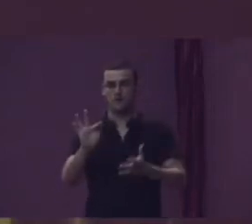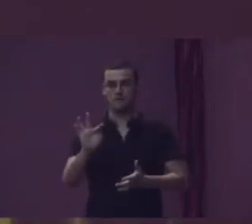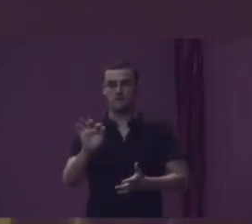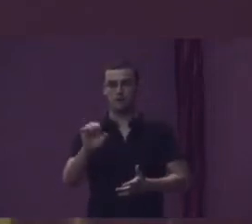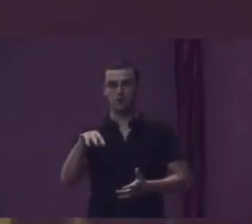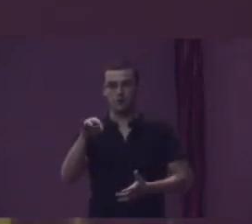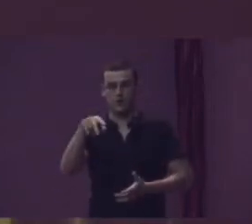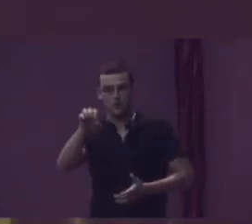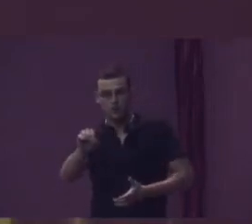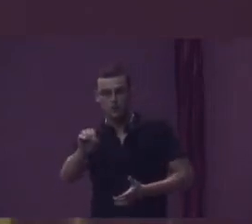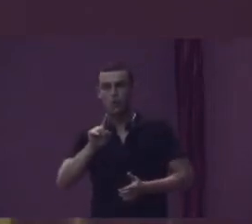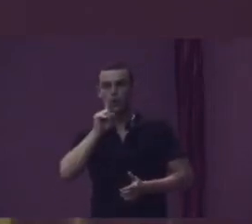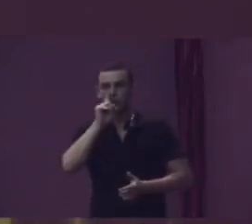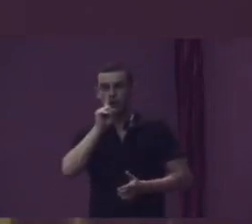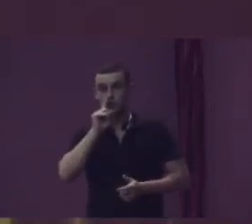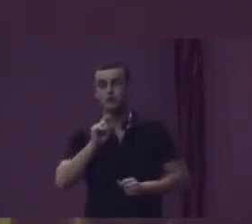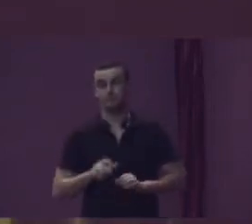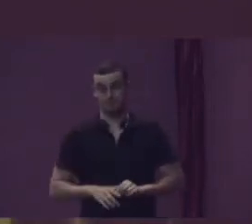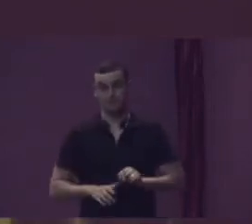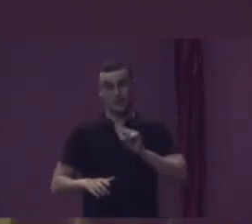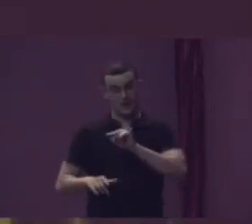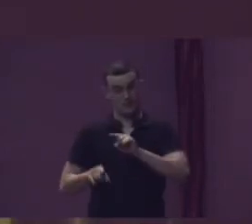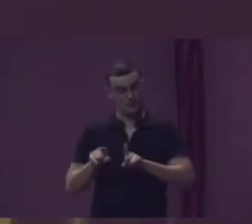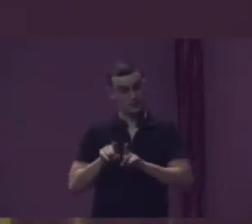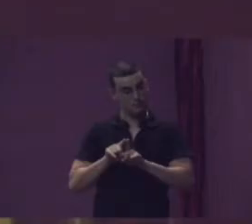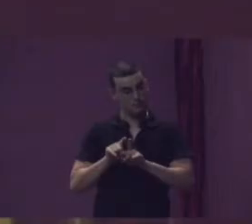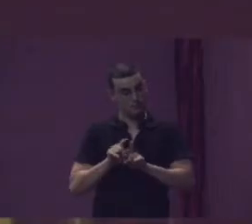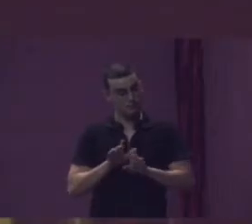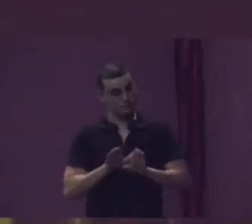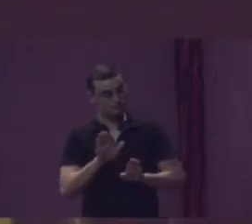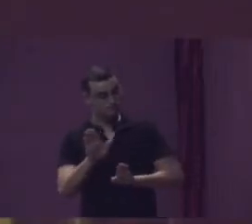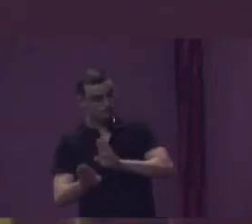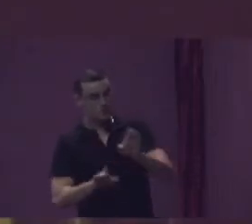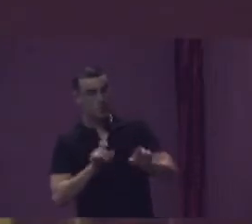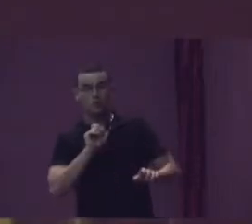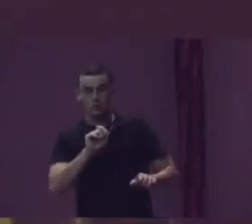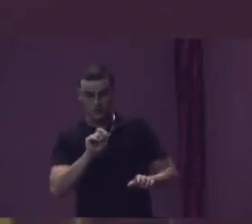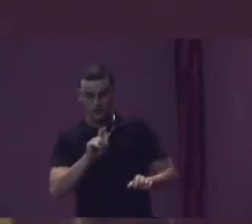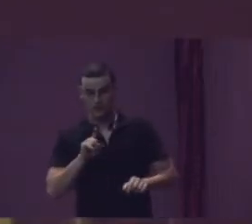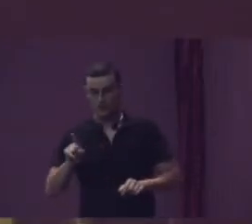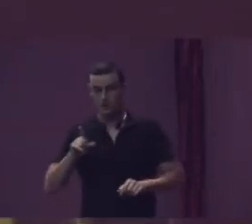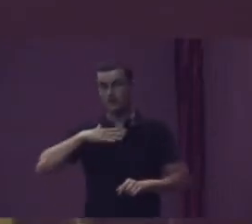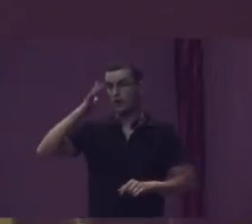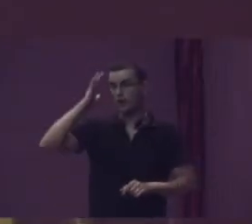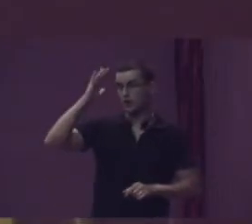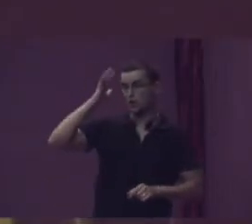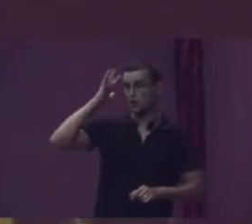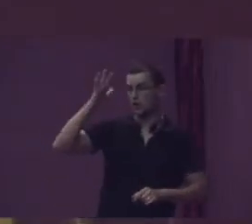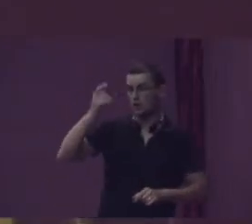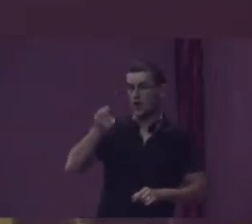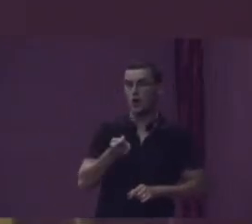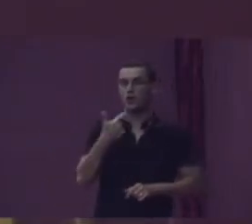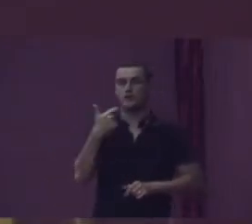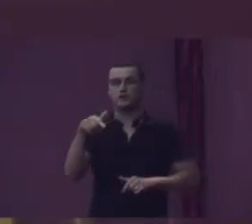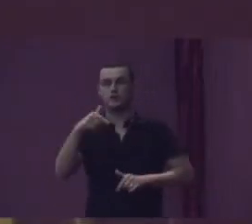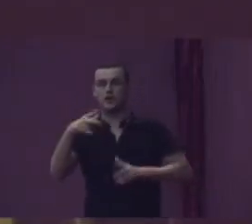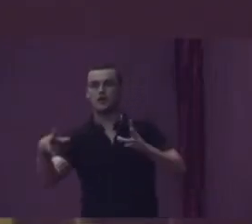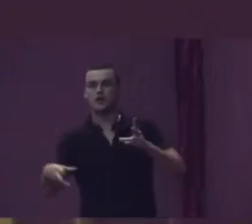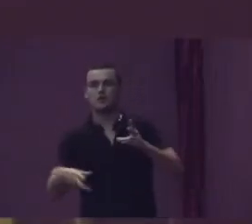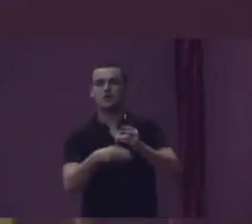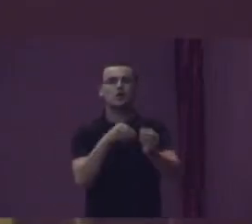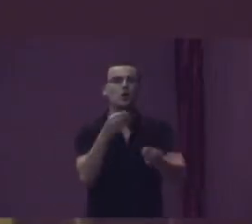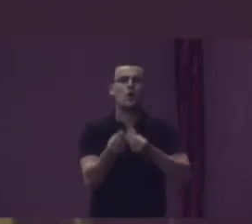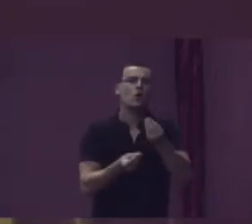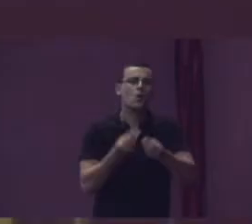autora argumenta que essas abordagens, por operarem no nível das grandes teorias, pouco incluem os modos como as pessoas